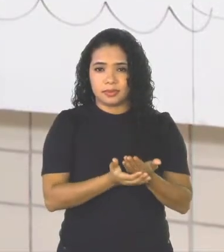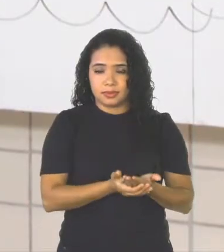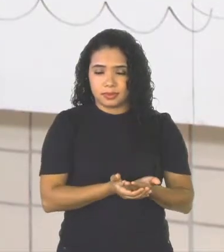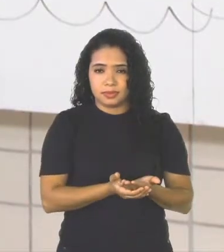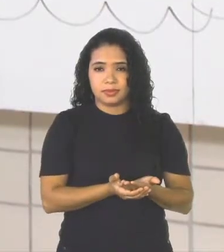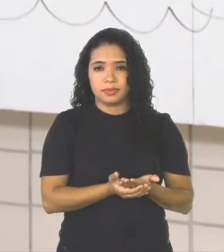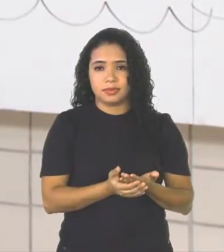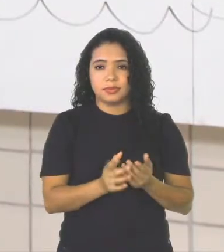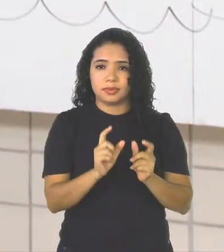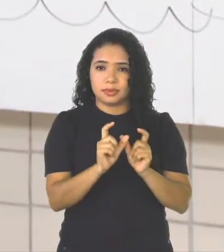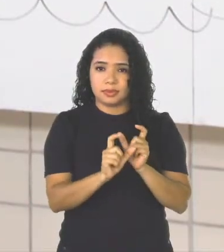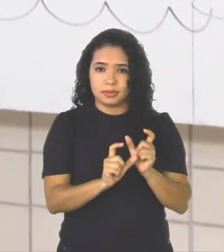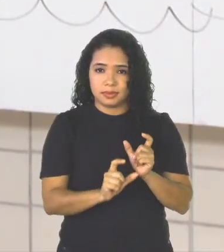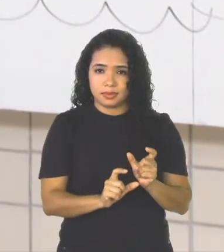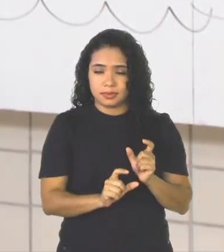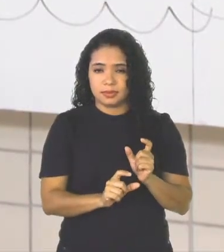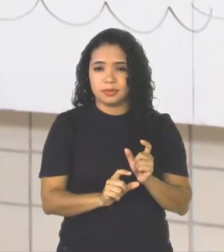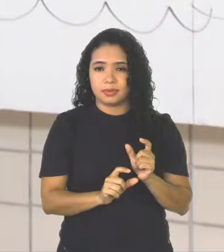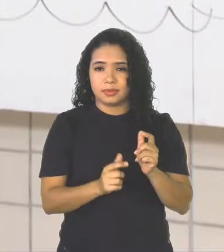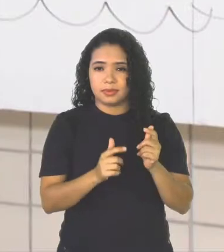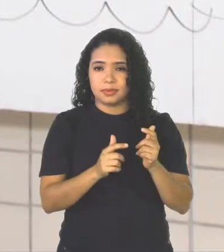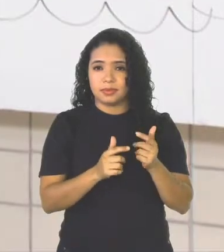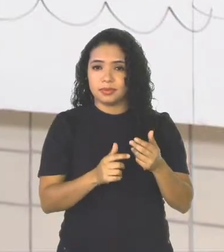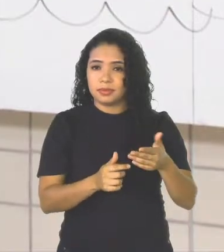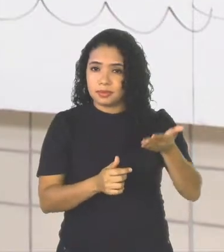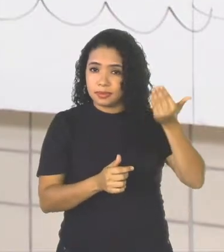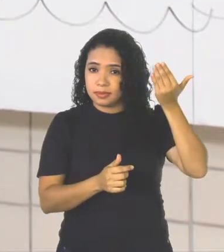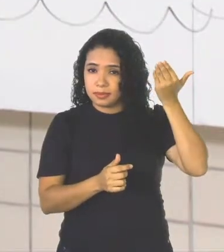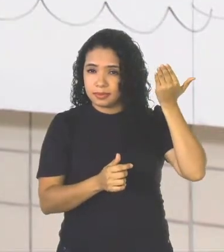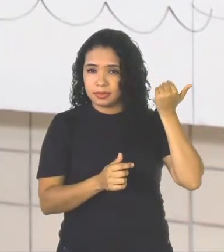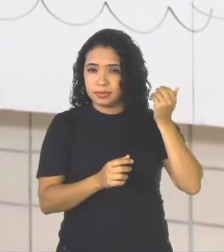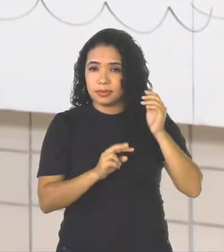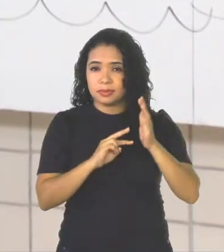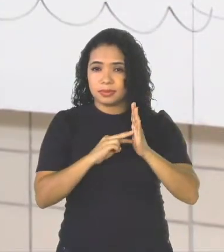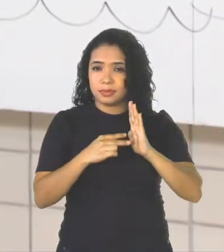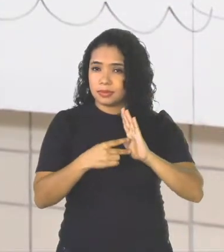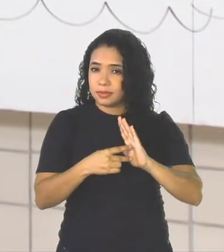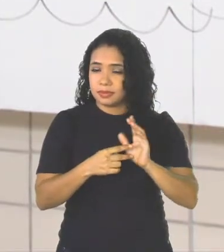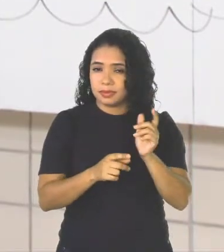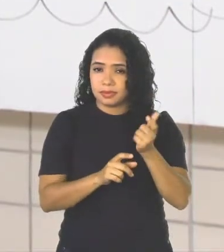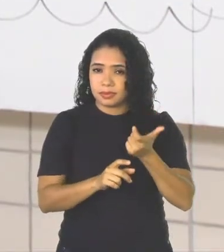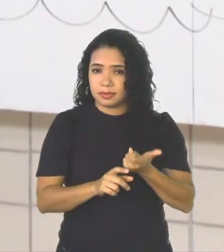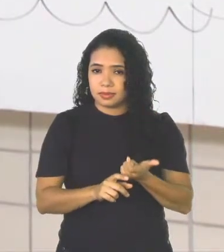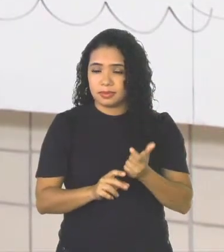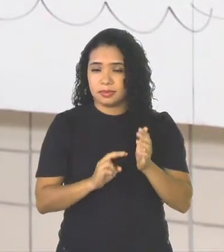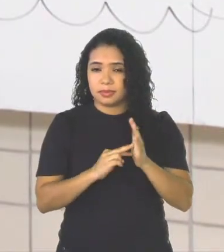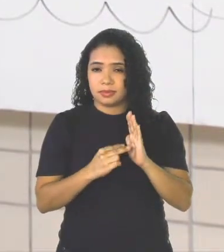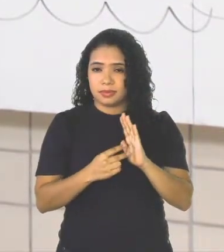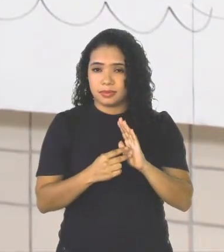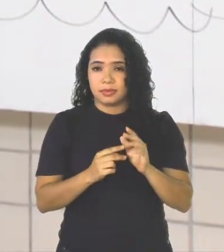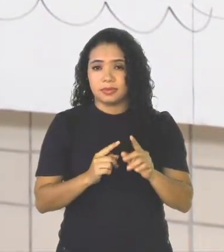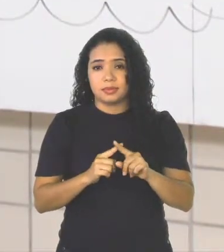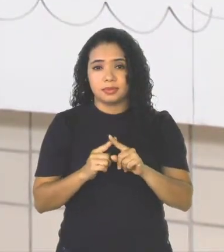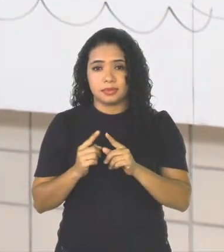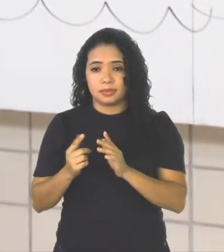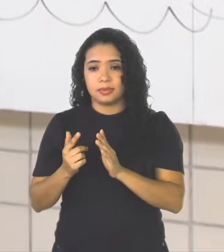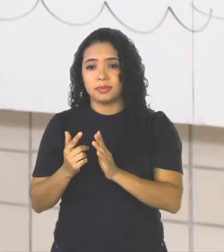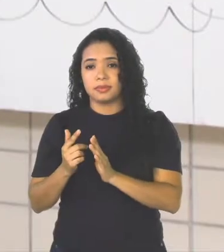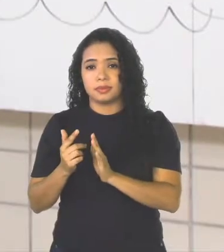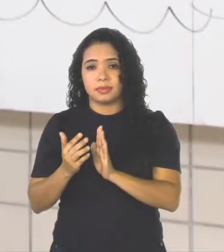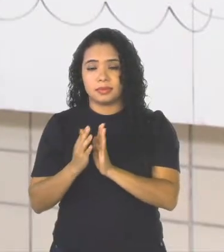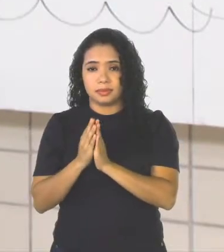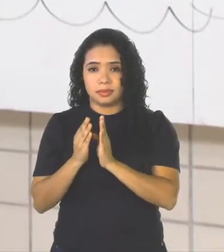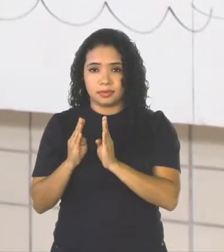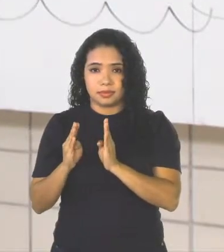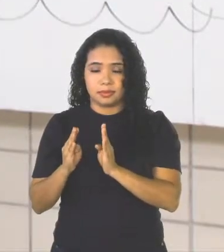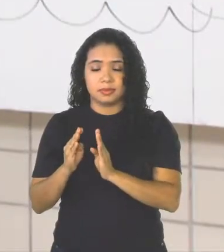algumas palavras que se usa da época, mas lá na versão que vocês têm na biblioteca, ela tem 280 páginas. Eu